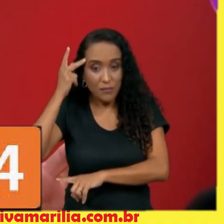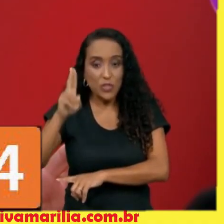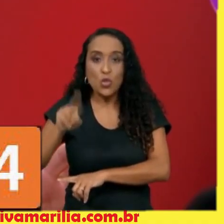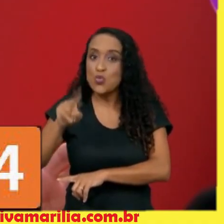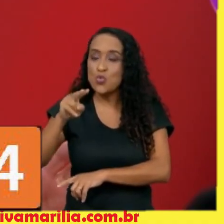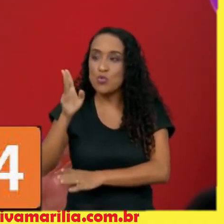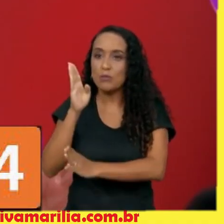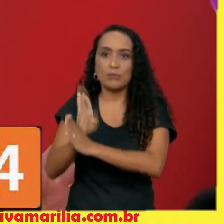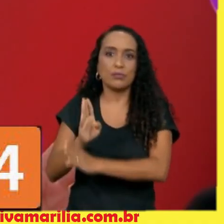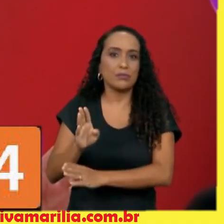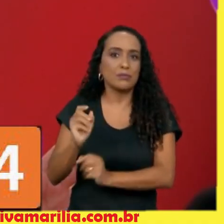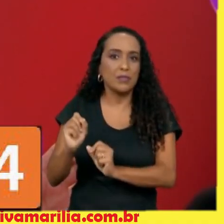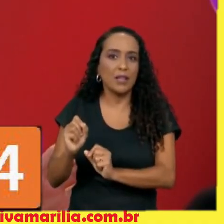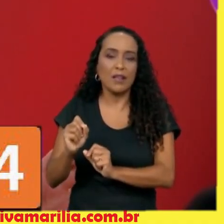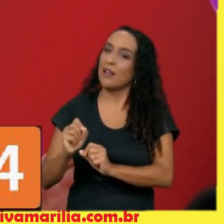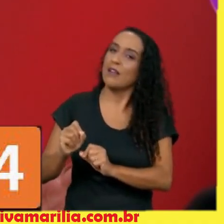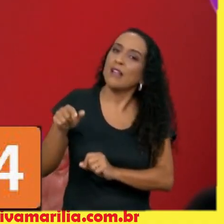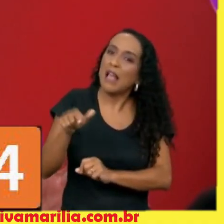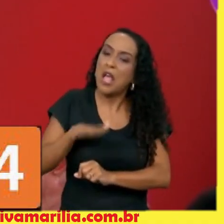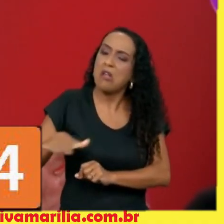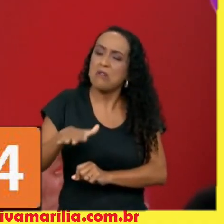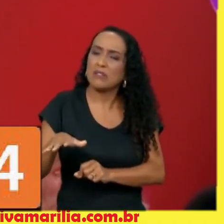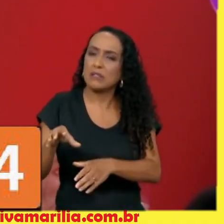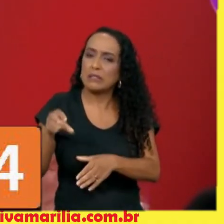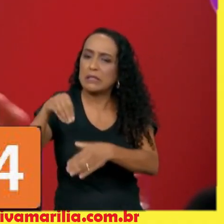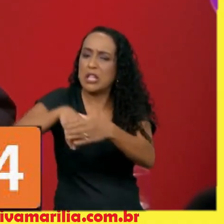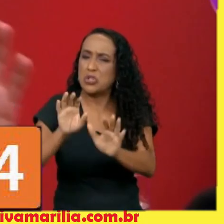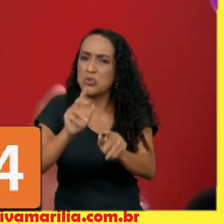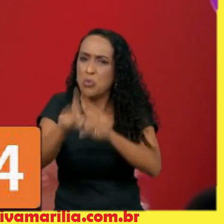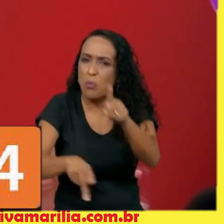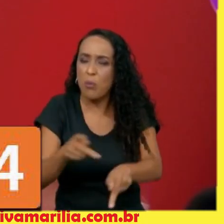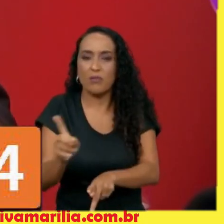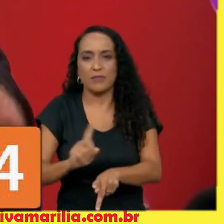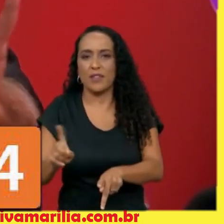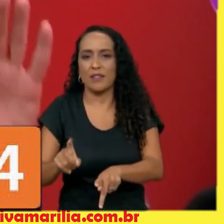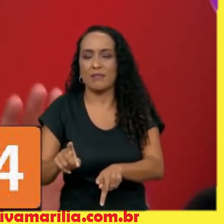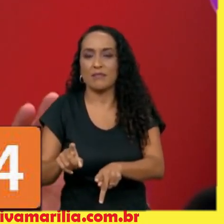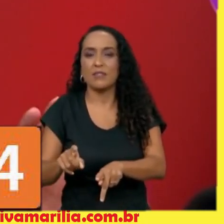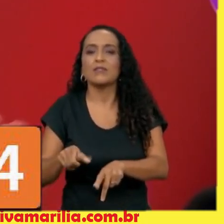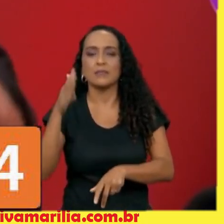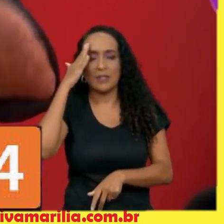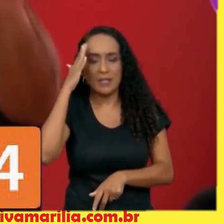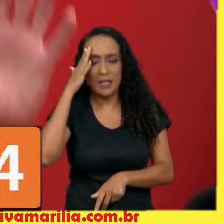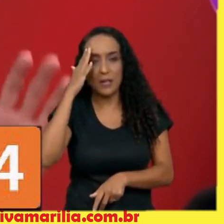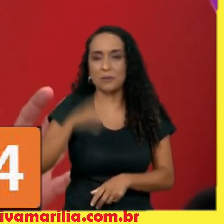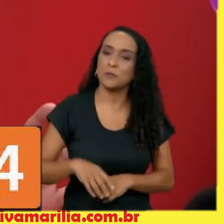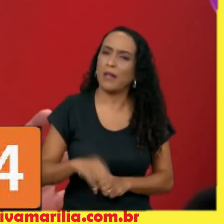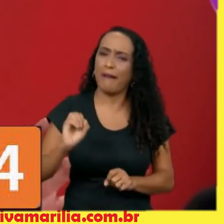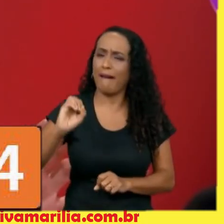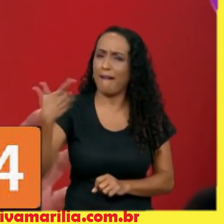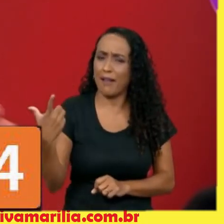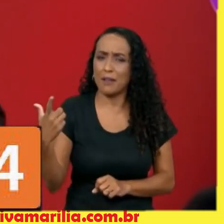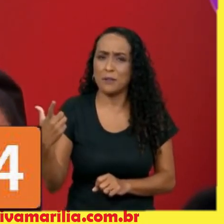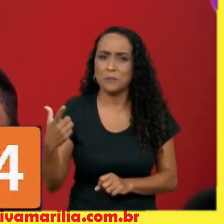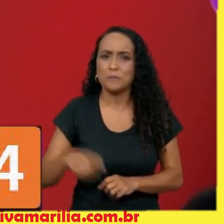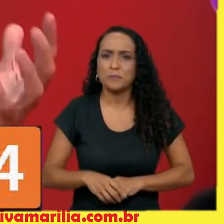ver como parte desse povinho mestiço e preto. Você sabe disso muito bem. Claro. Sabe disso muito bem. Isso é cotidiano, isso é óbvio. Né? Não